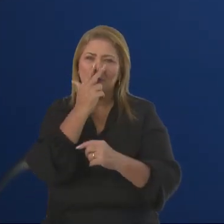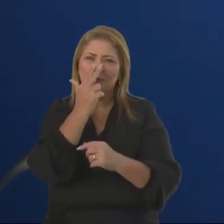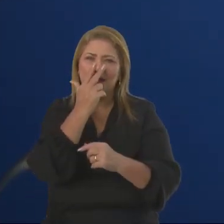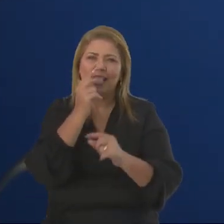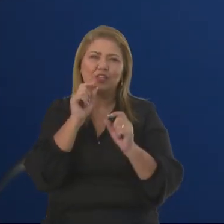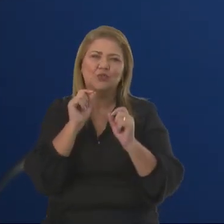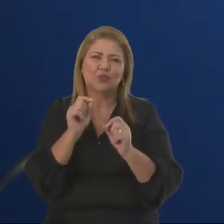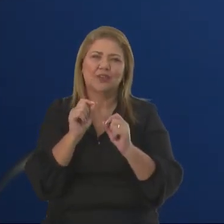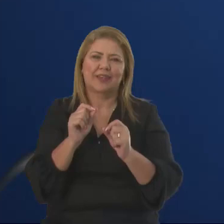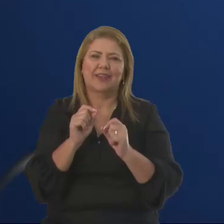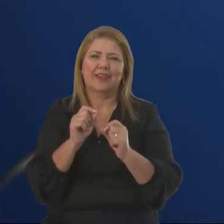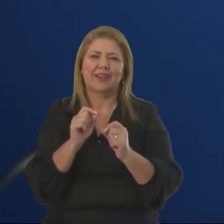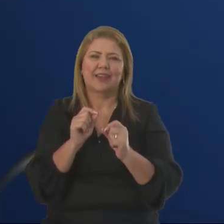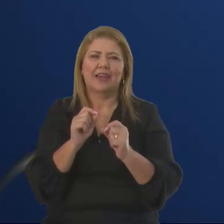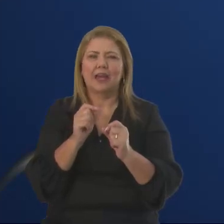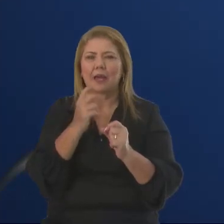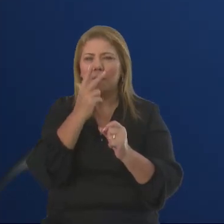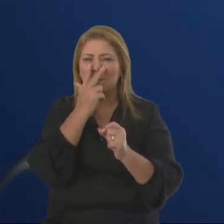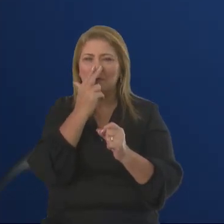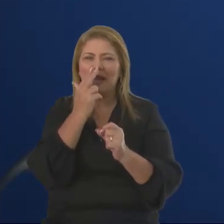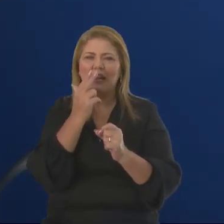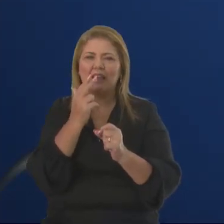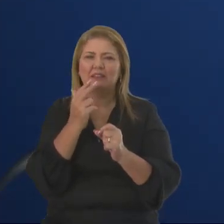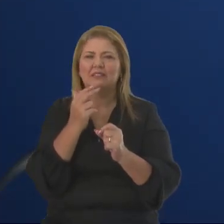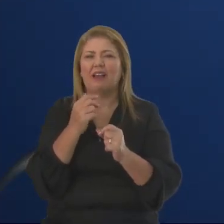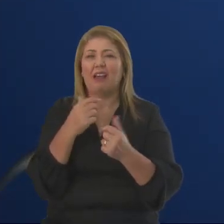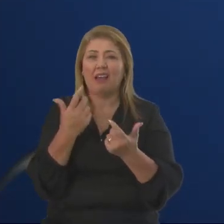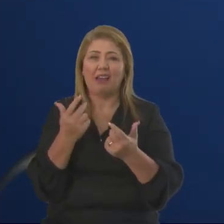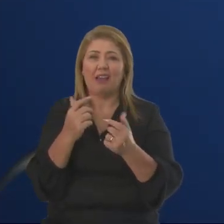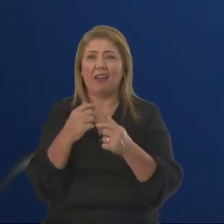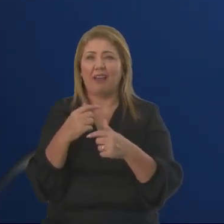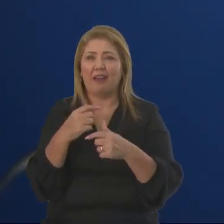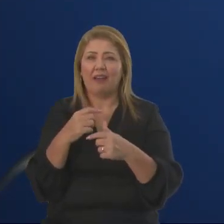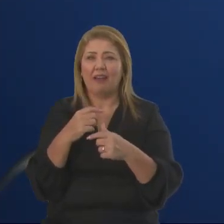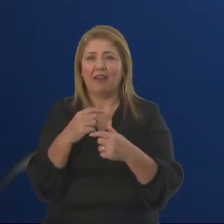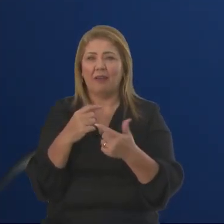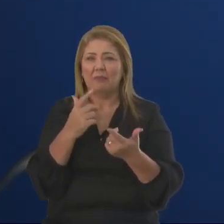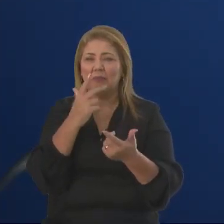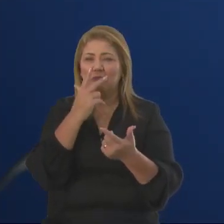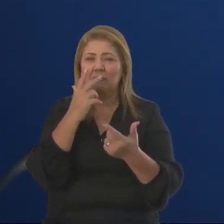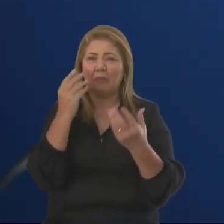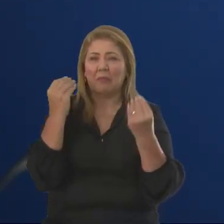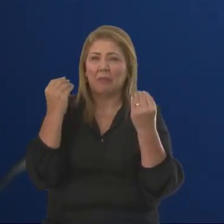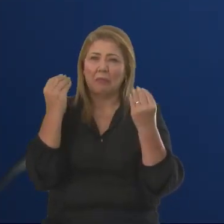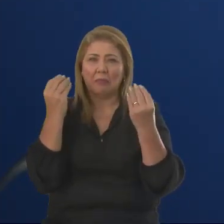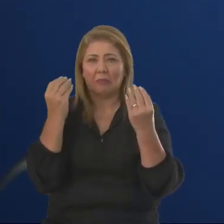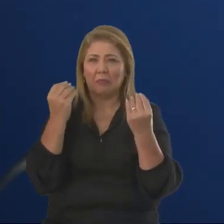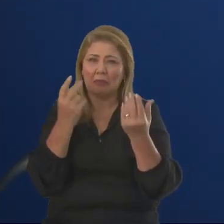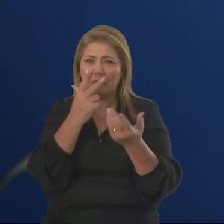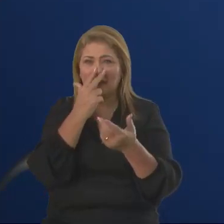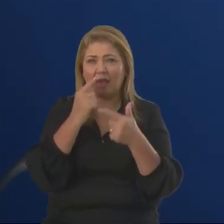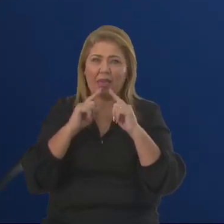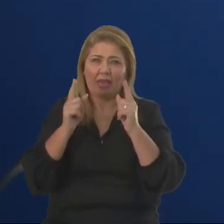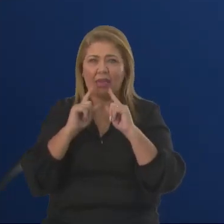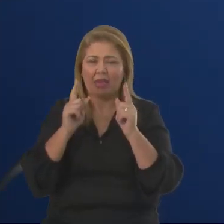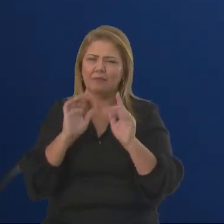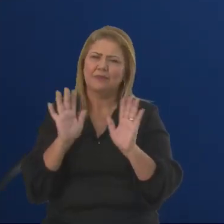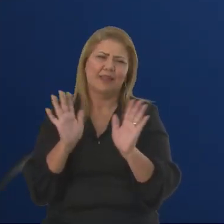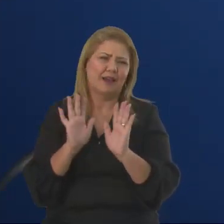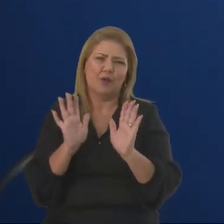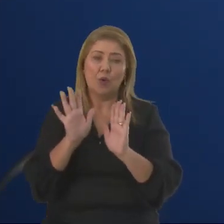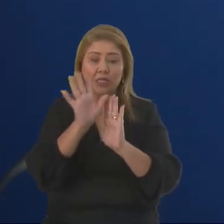momento, não são mimimi, definitivamente não são mimimi. Né, são momentos, são espaços, são